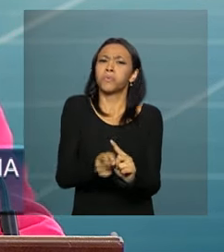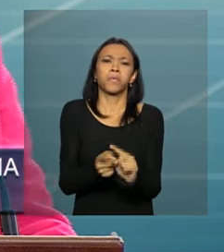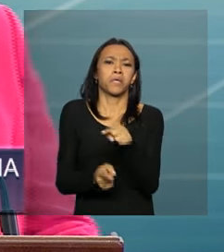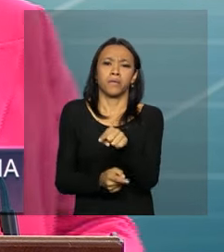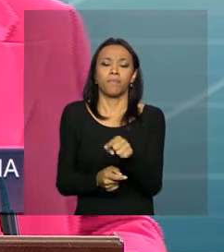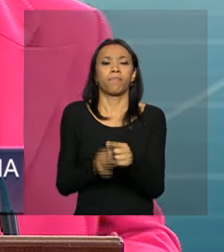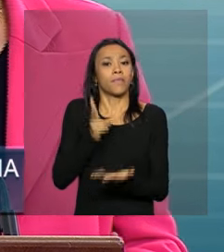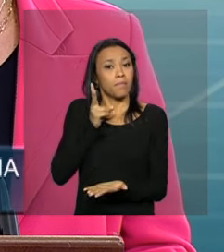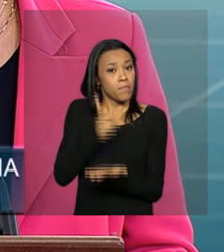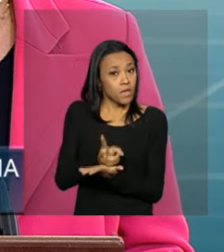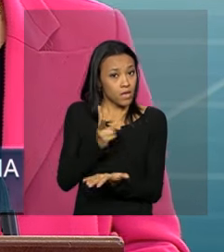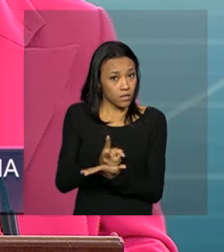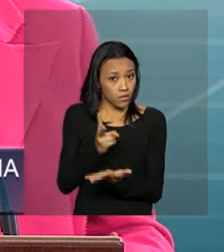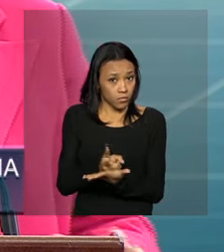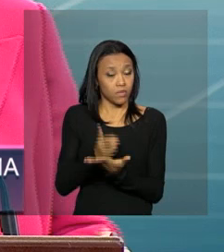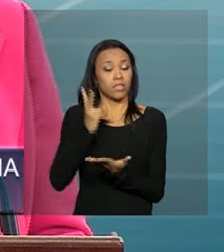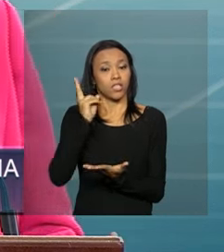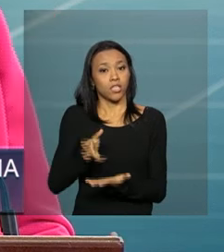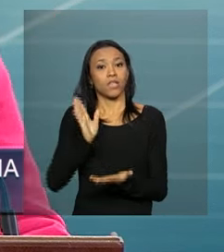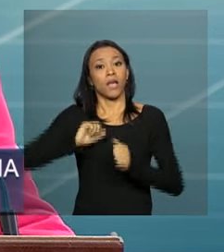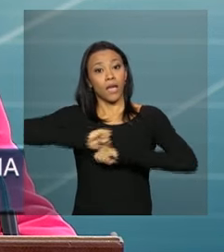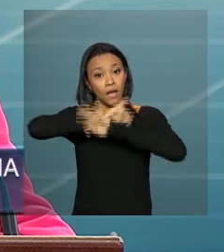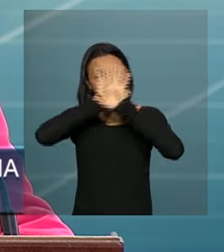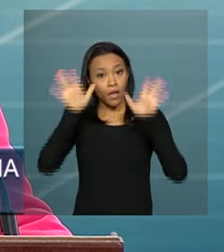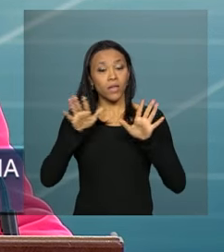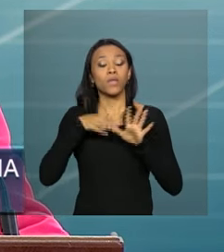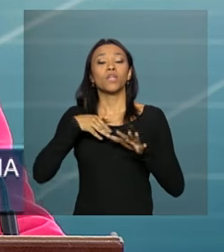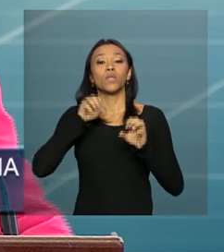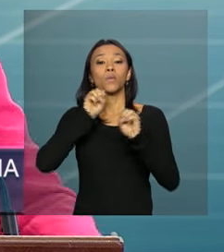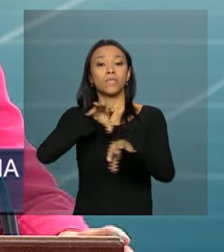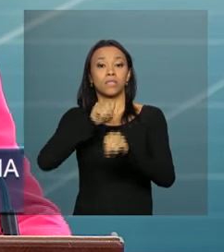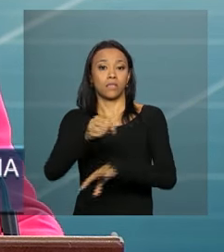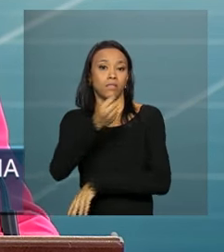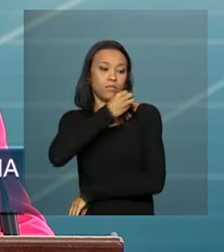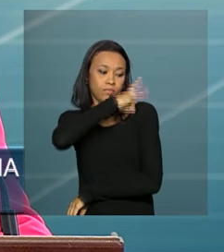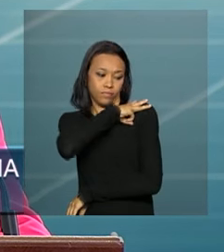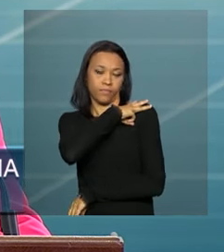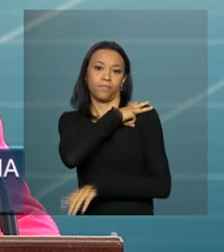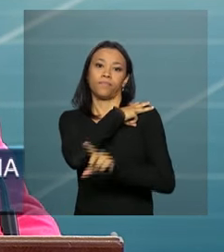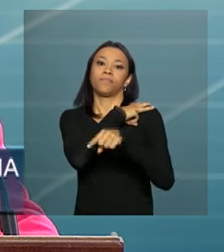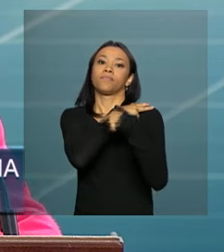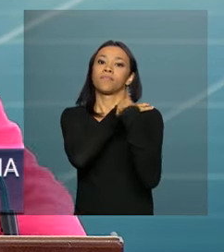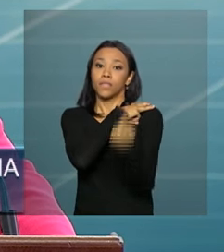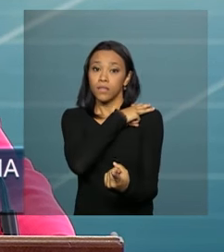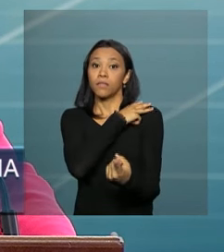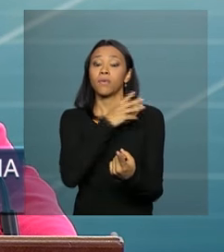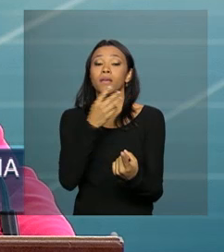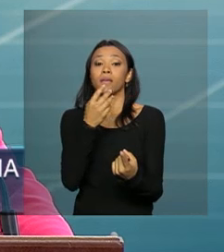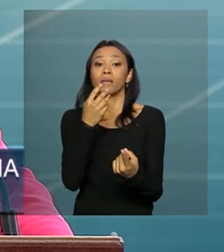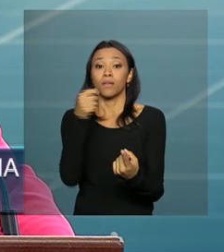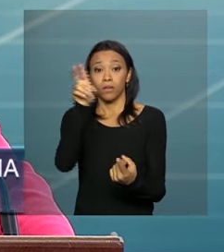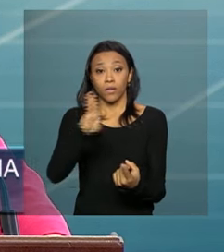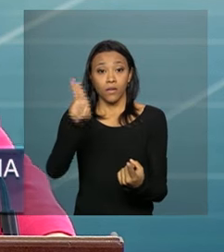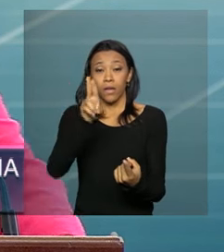mesma forma que está claro que o ensino médio acadêmico não atrai os